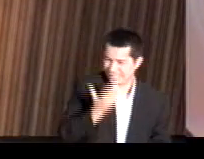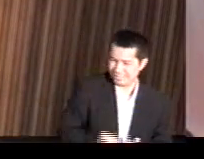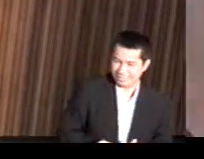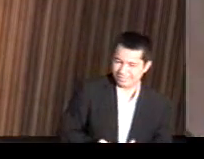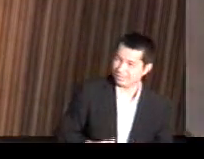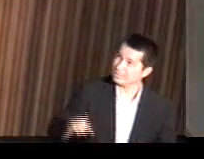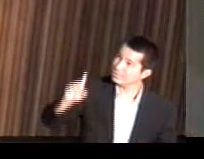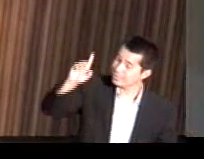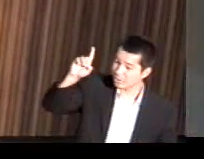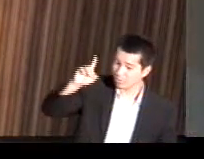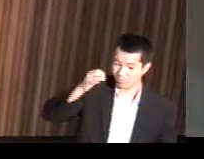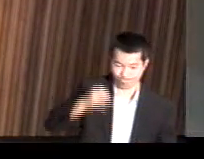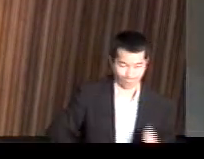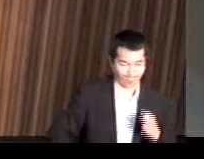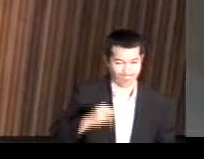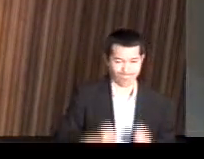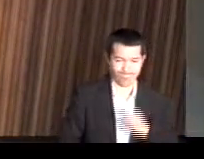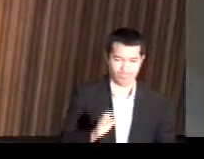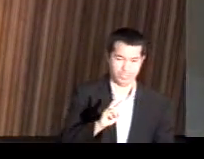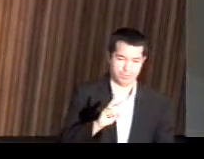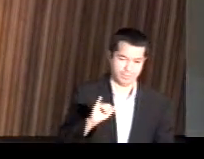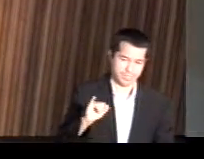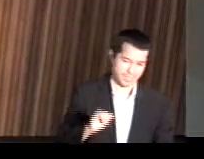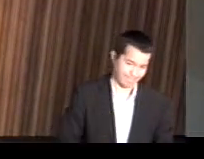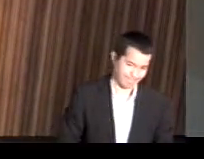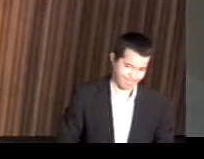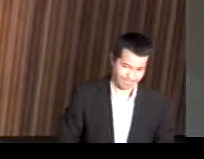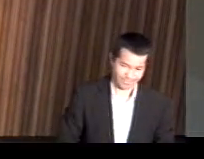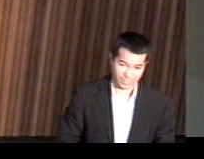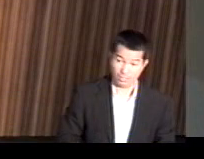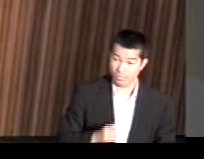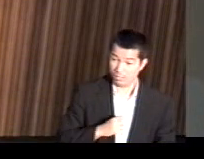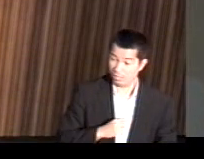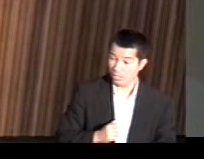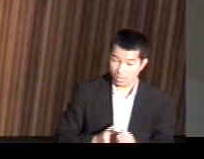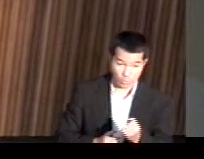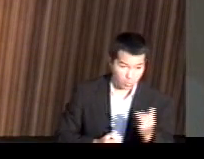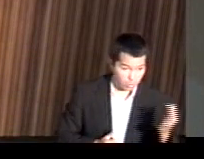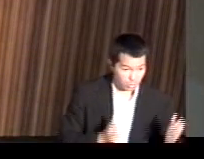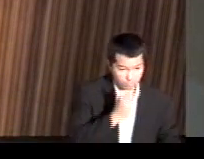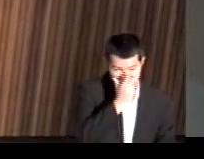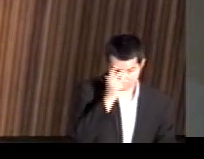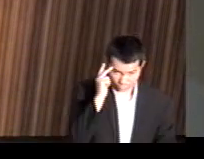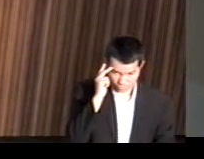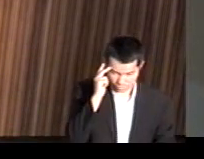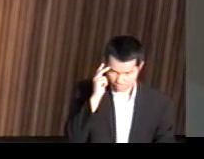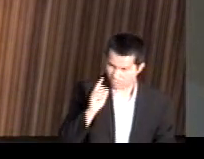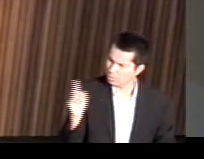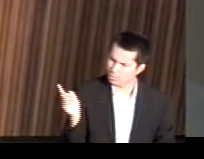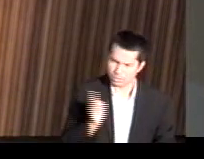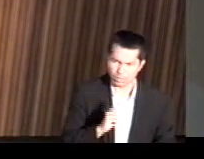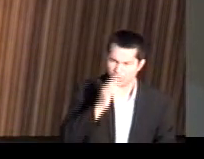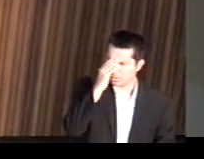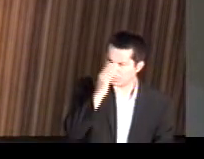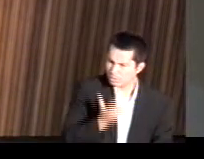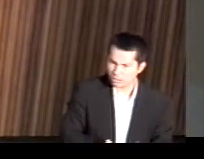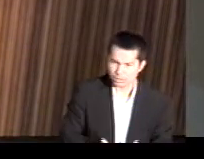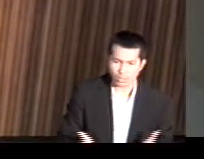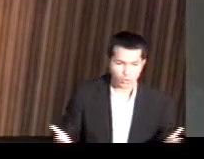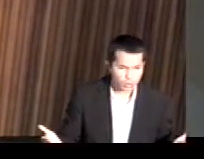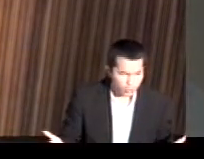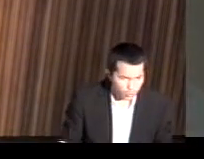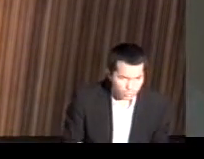Há pessoas que não conseguem crer que hoje o Senhor julga toda forma